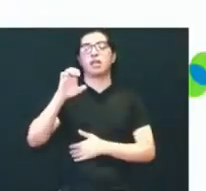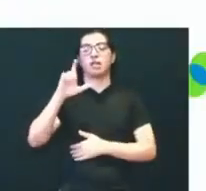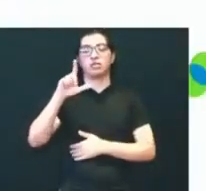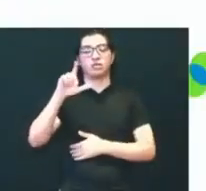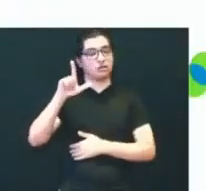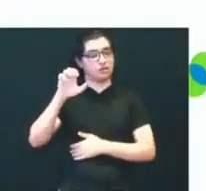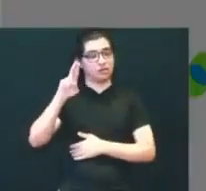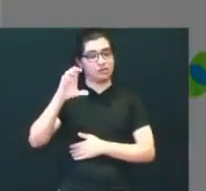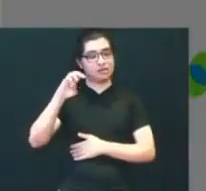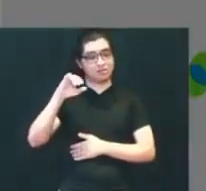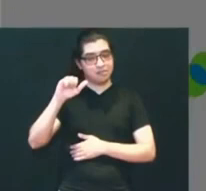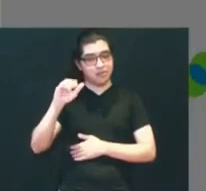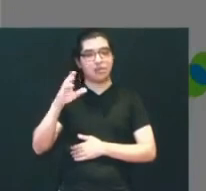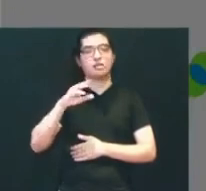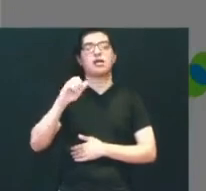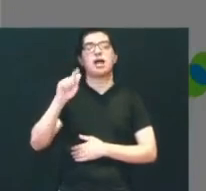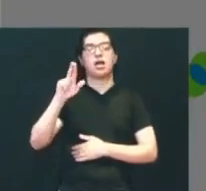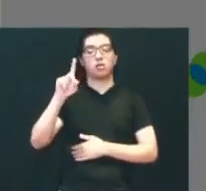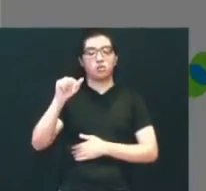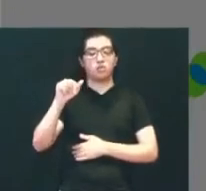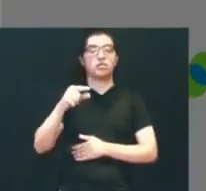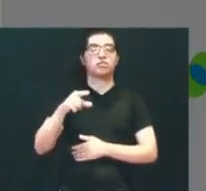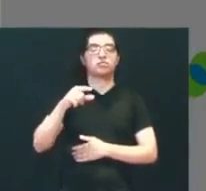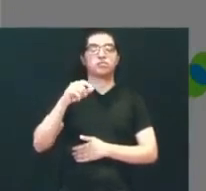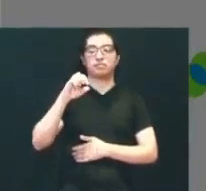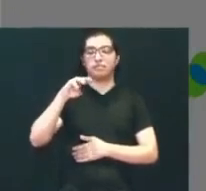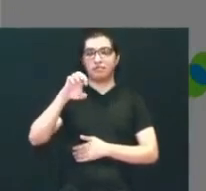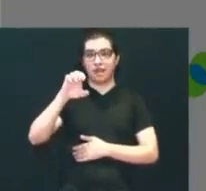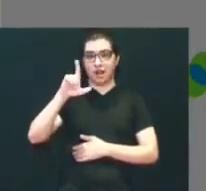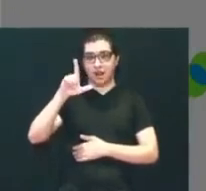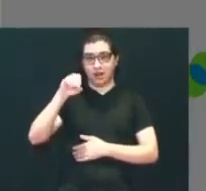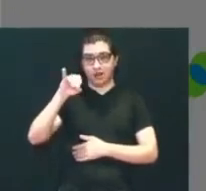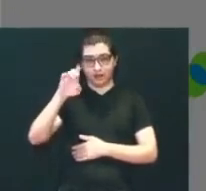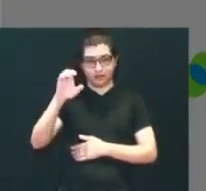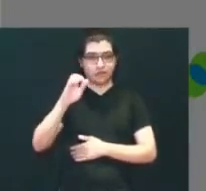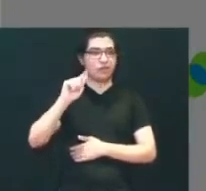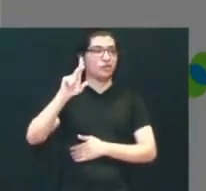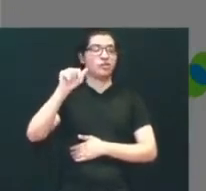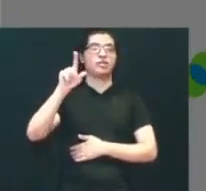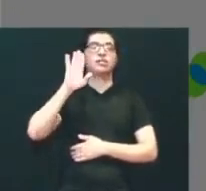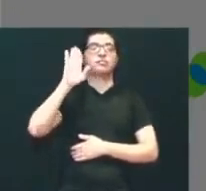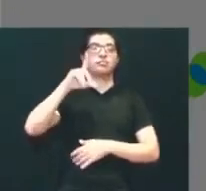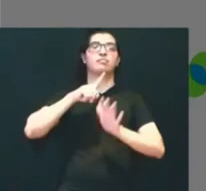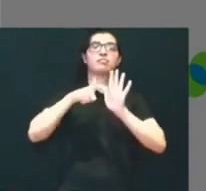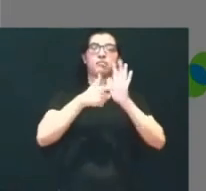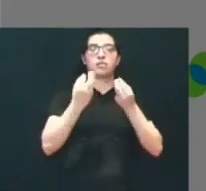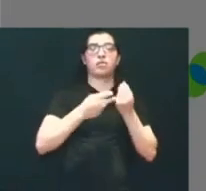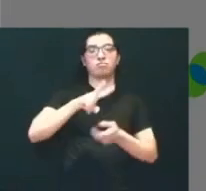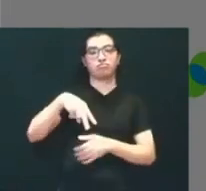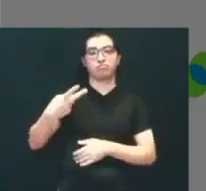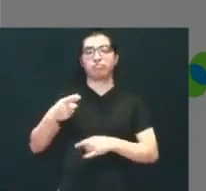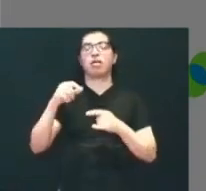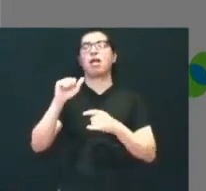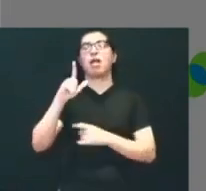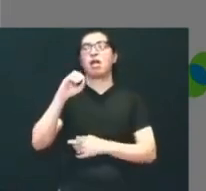mieloide aguda e leucemia linfóide aguda são as principais indicações de transplante